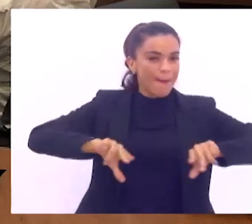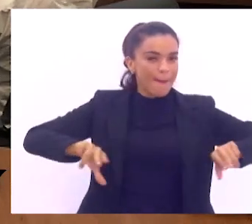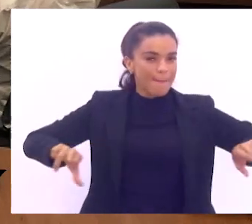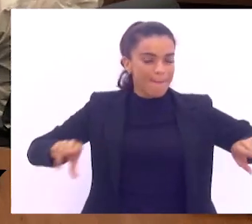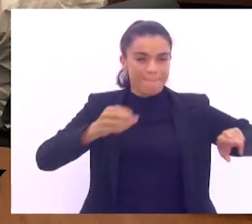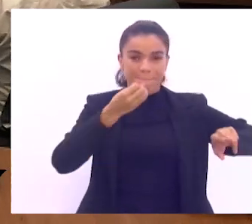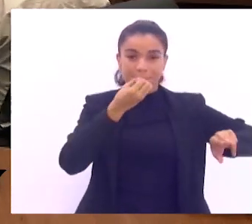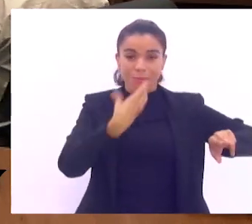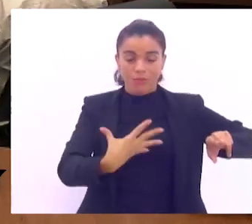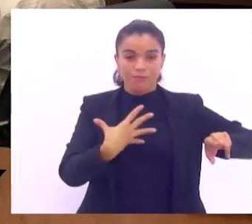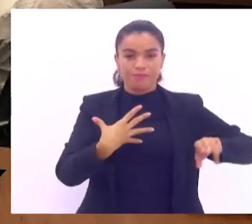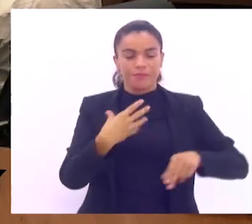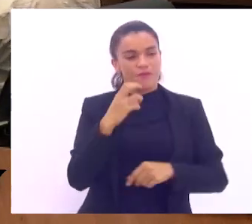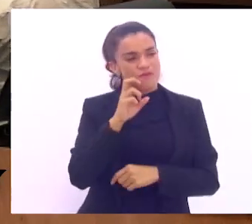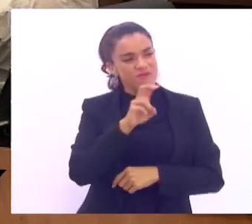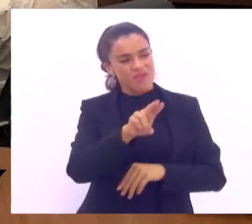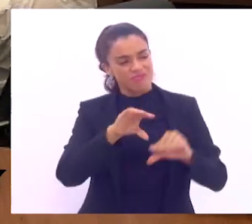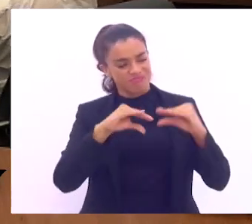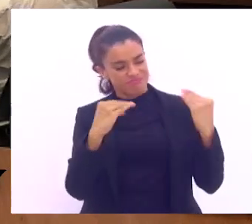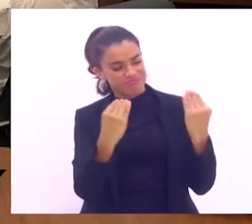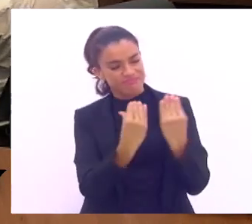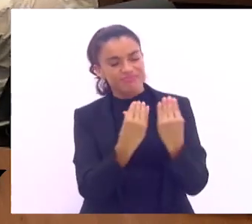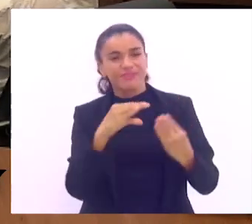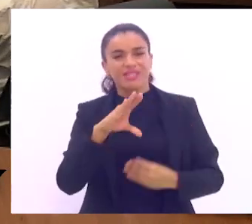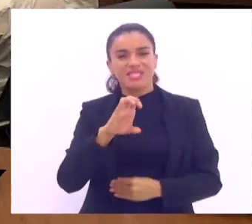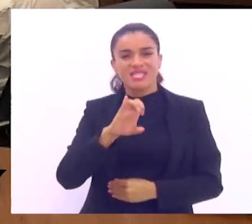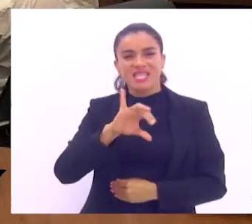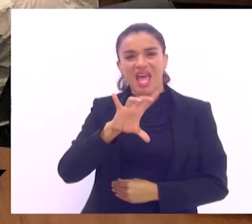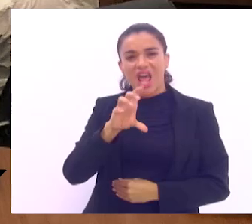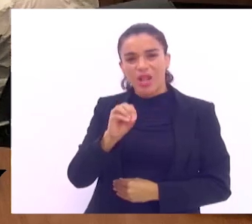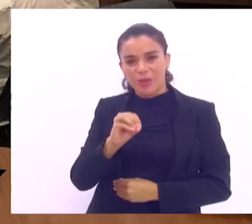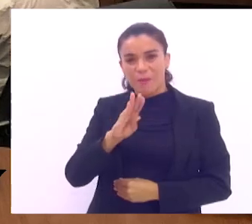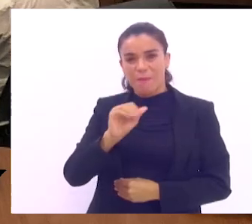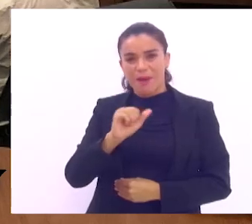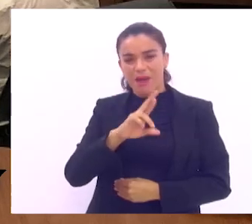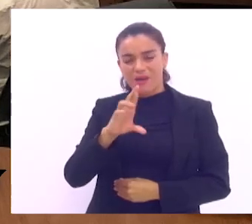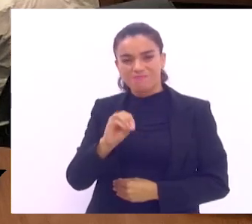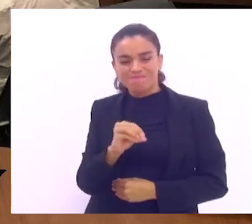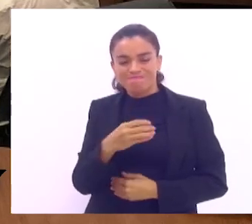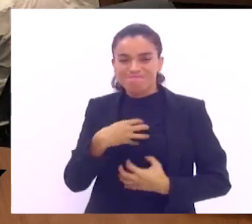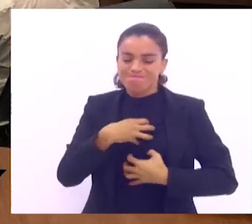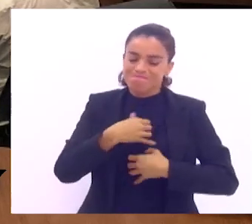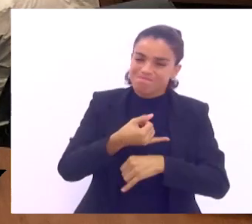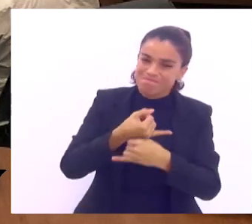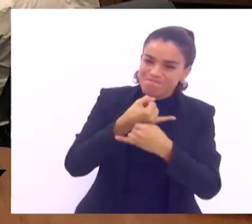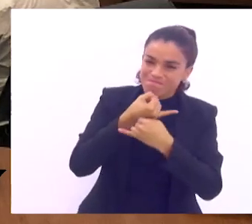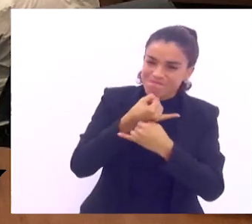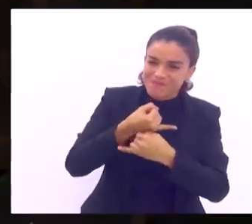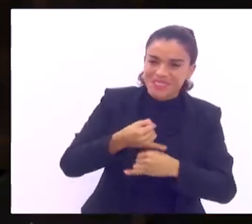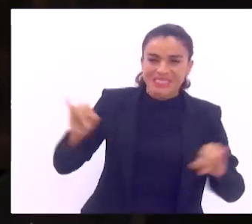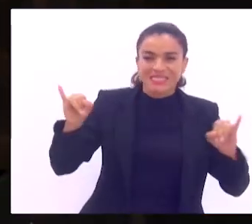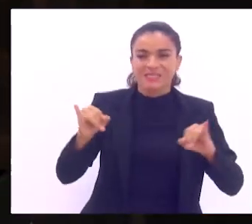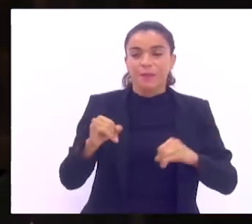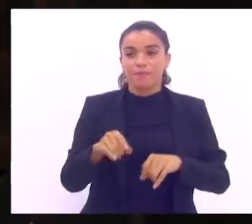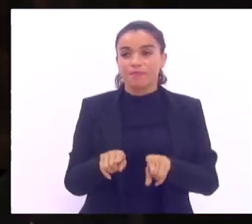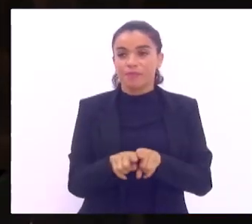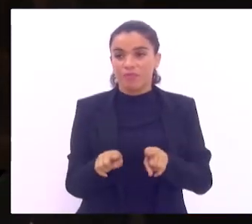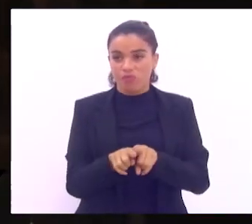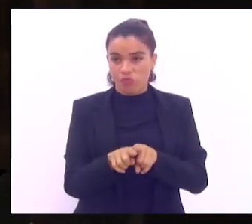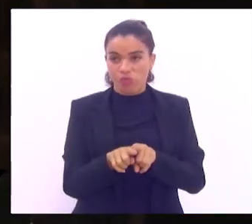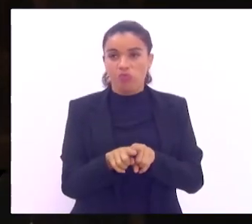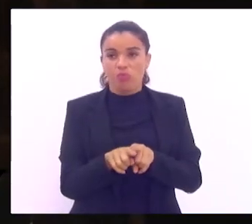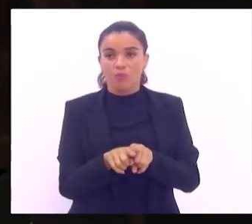nós vemos o Célio de Barros do jeito que está, dá uma tristeza enorme. Então, instado pelo professor Nelsinho para